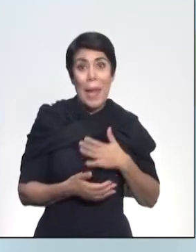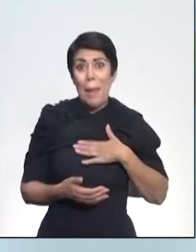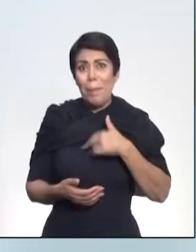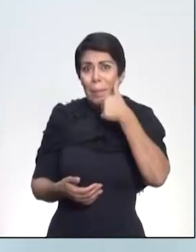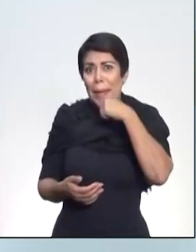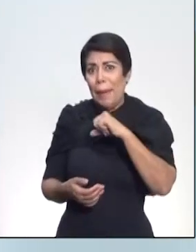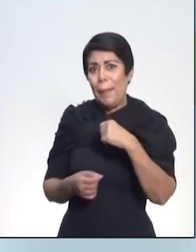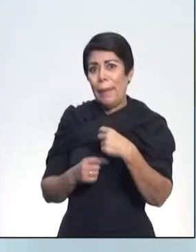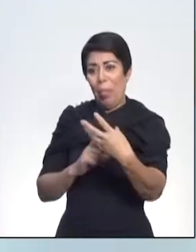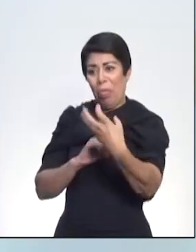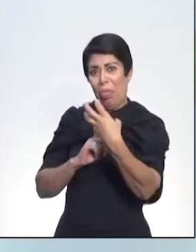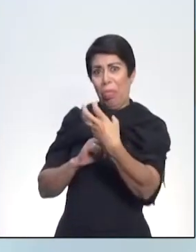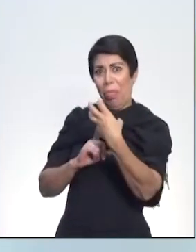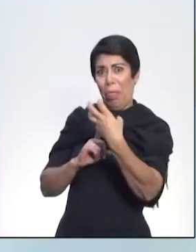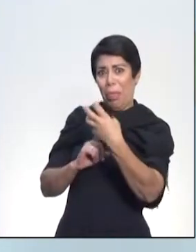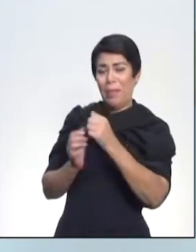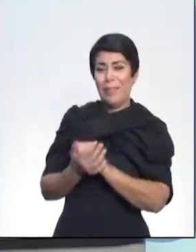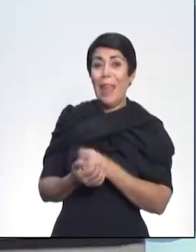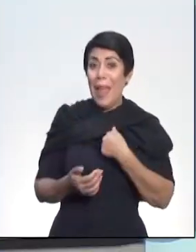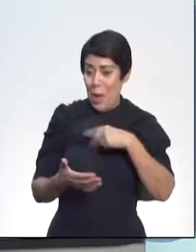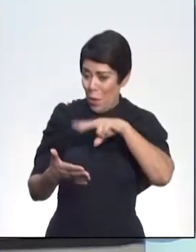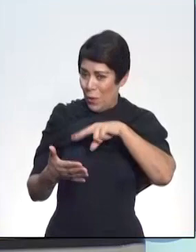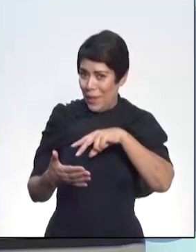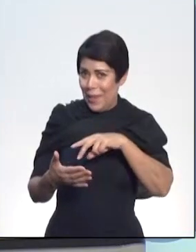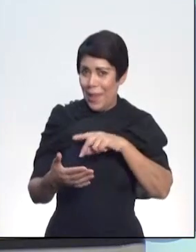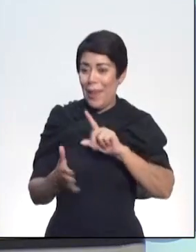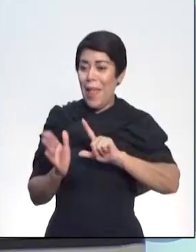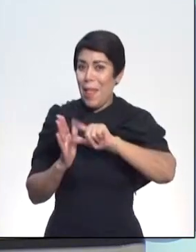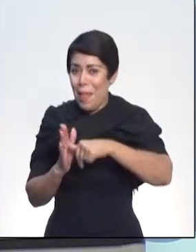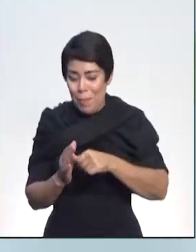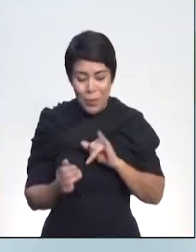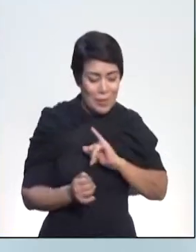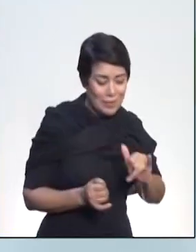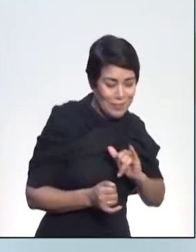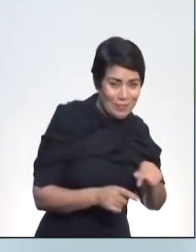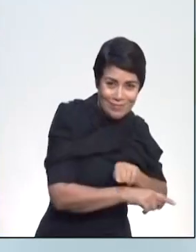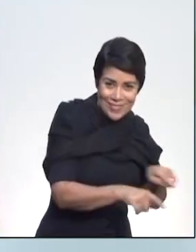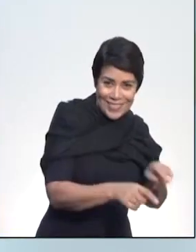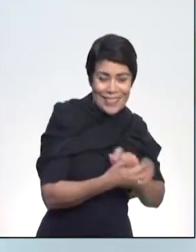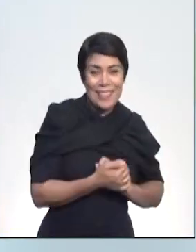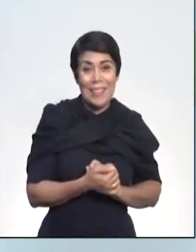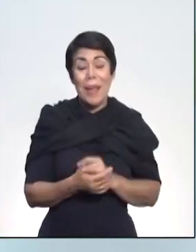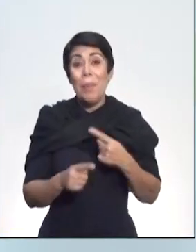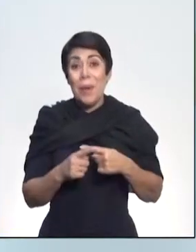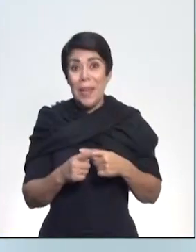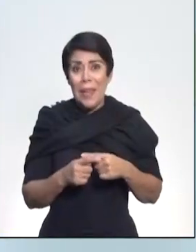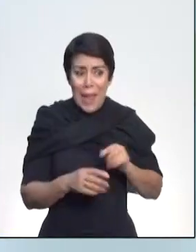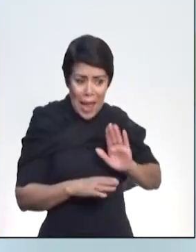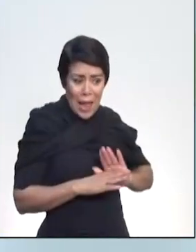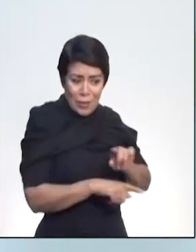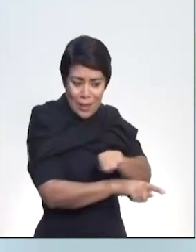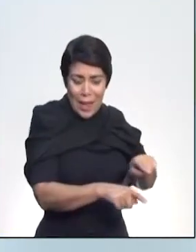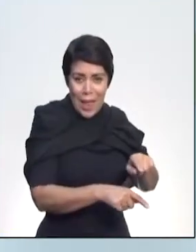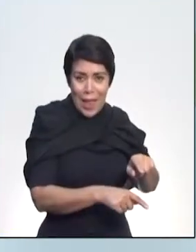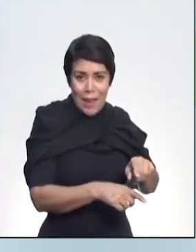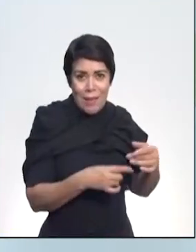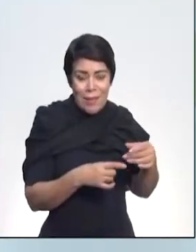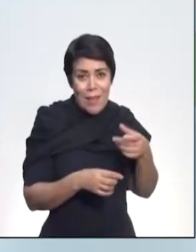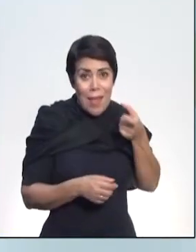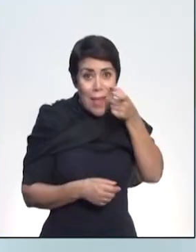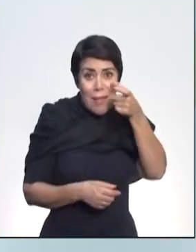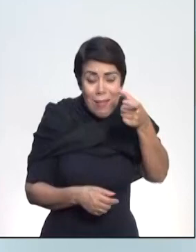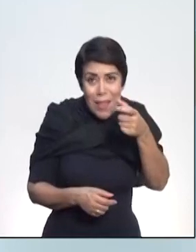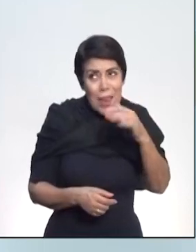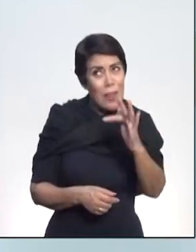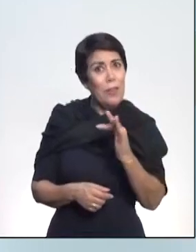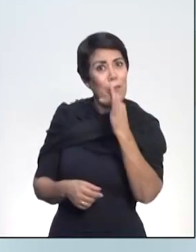obrigava a fazer isso. Então, para despertar o quê? O interesse delas, que eram menores, e para fazer com